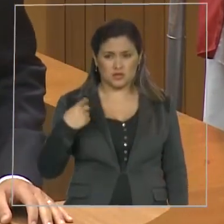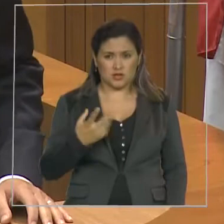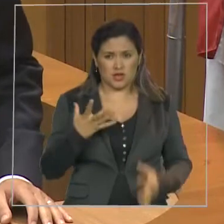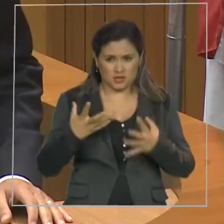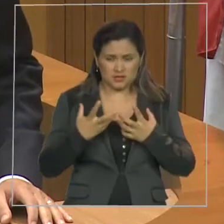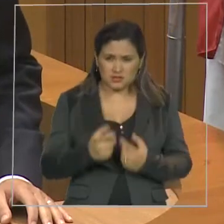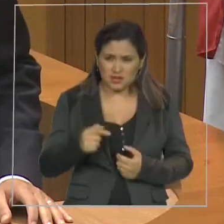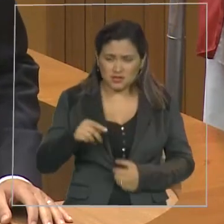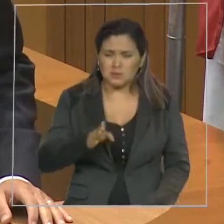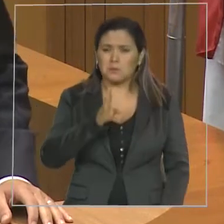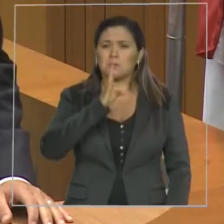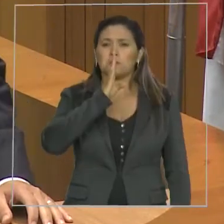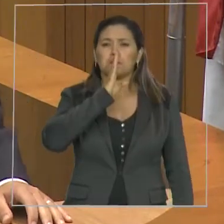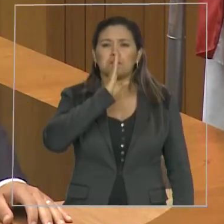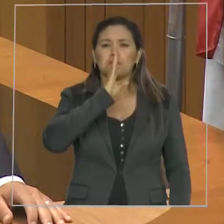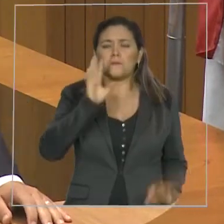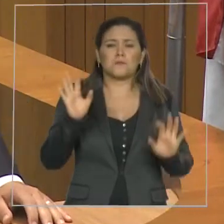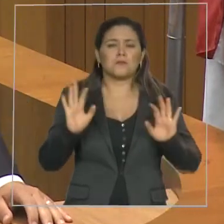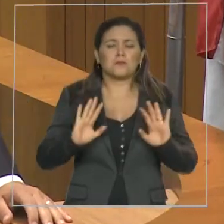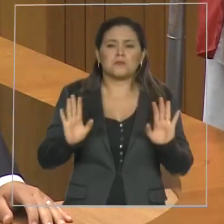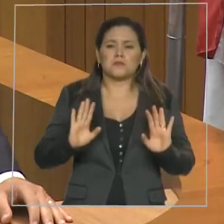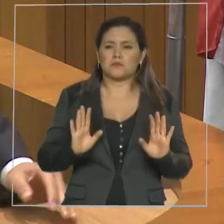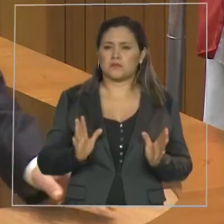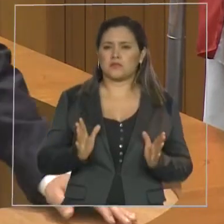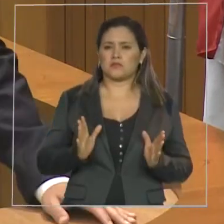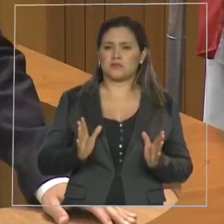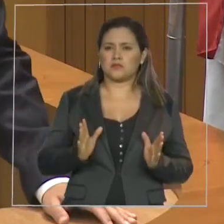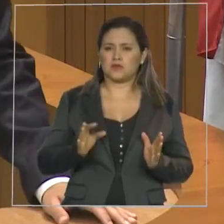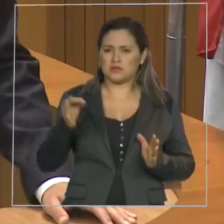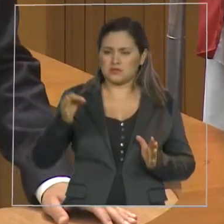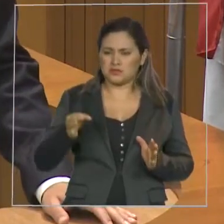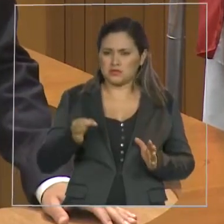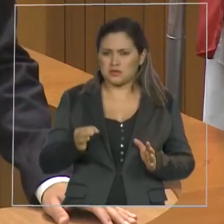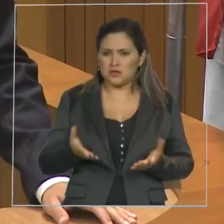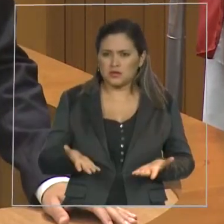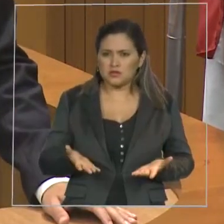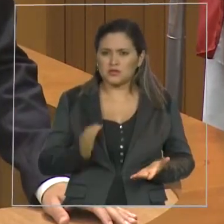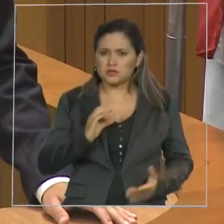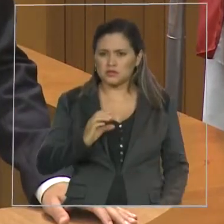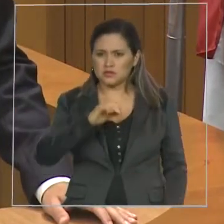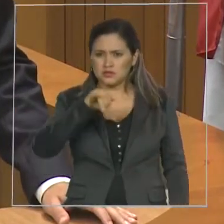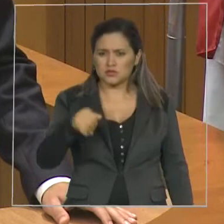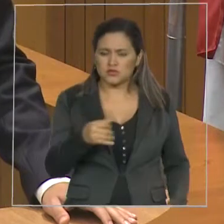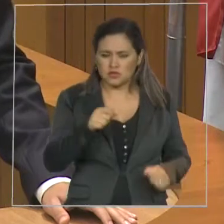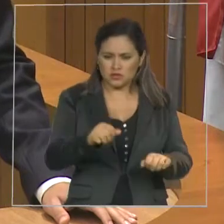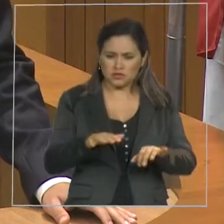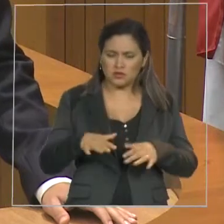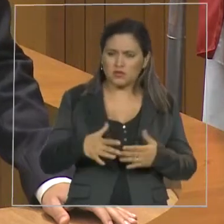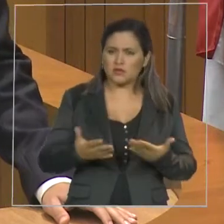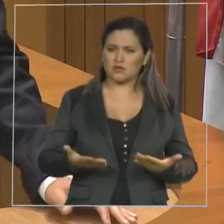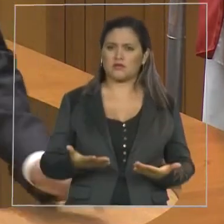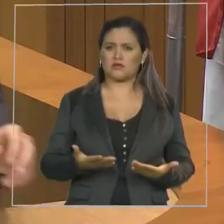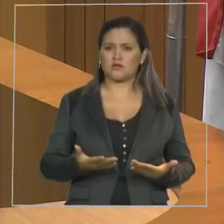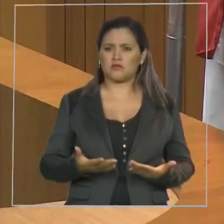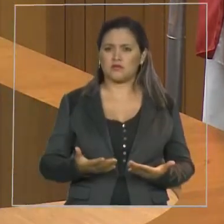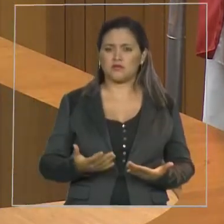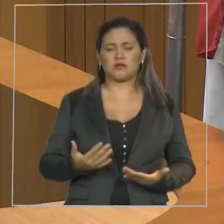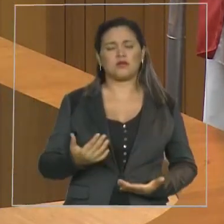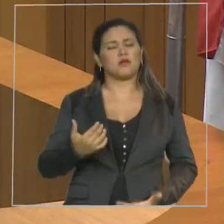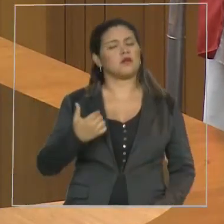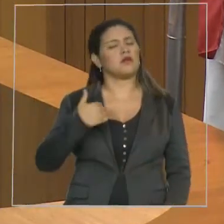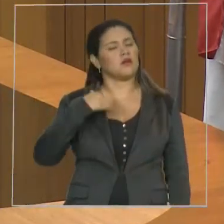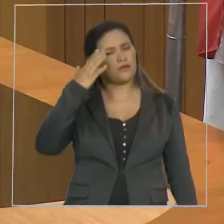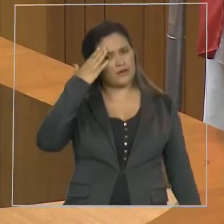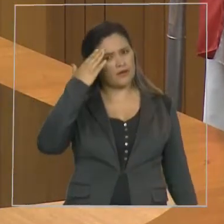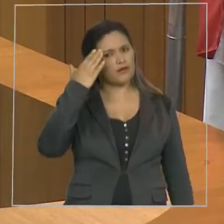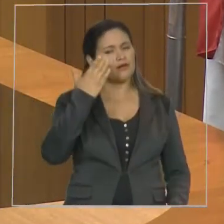mulheres do Conselho Estadual de Esporte, e vamos dizer amém aqui, na CCJ e no plenário dessa casa? Tenho certeza que não, senhoras e